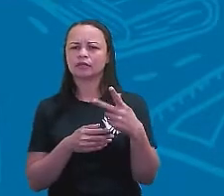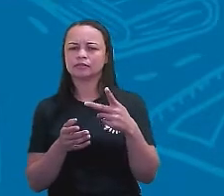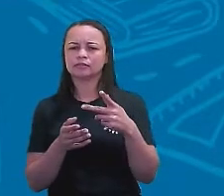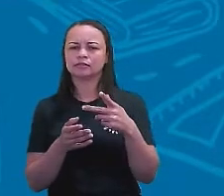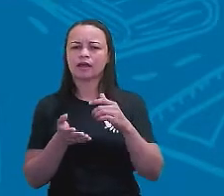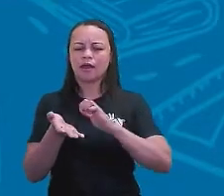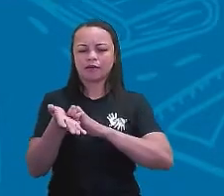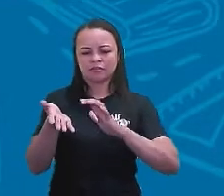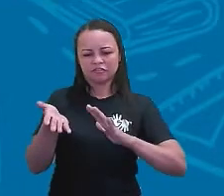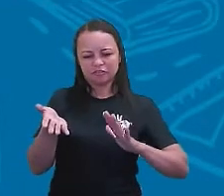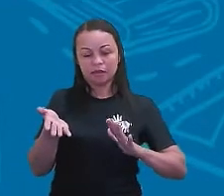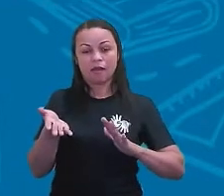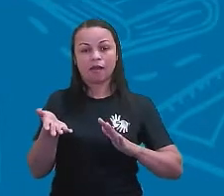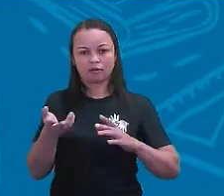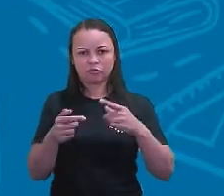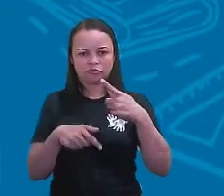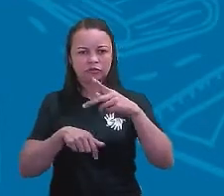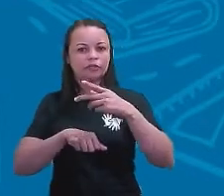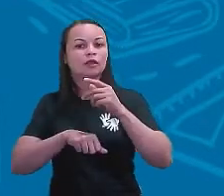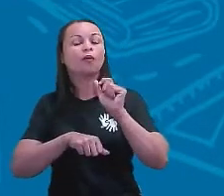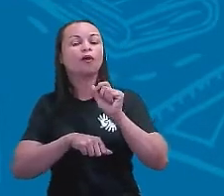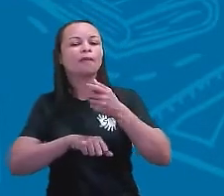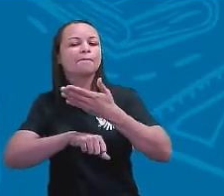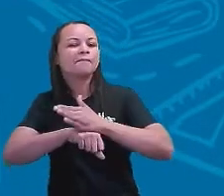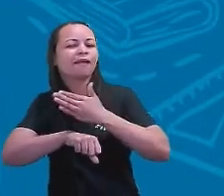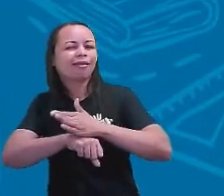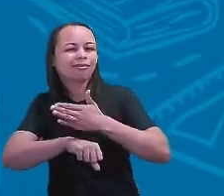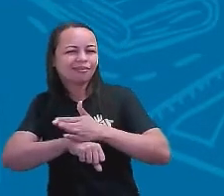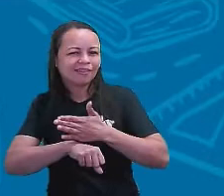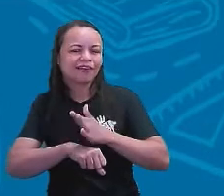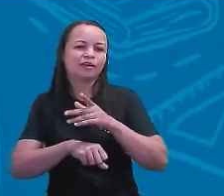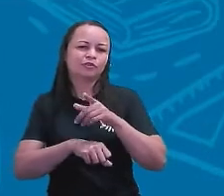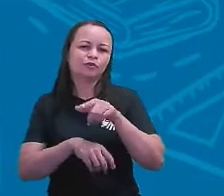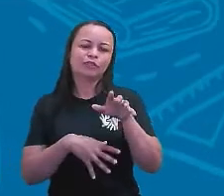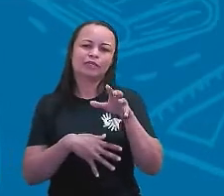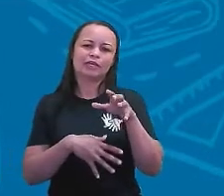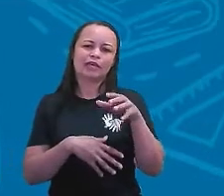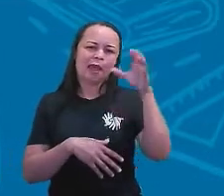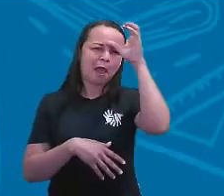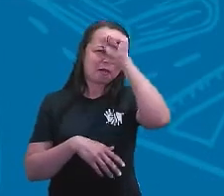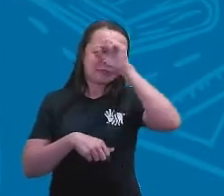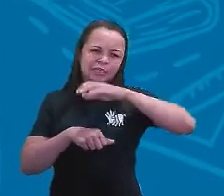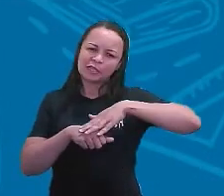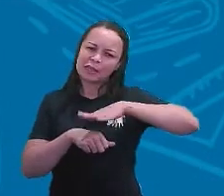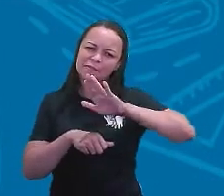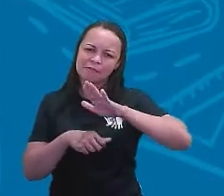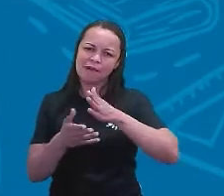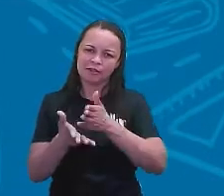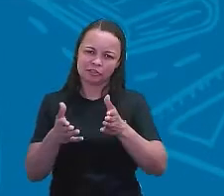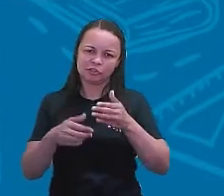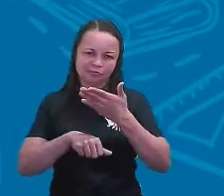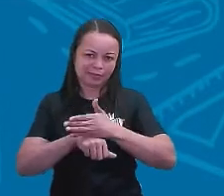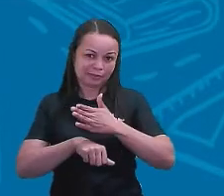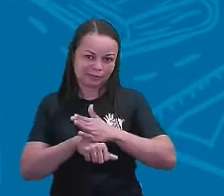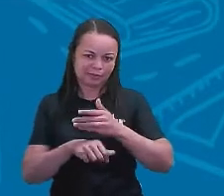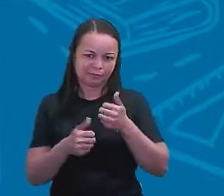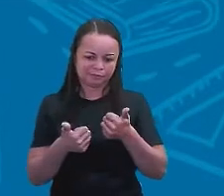essas atividades, você está praticando. Então, nada melhor que a gente aprender quando a gente está praticando,